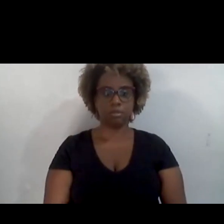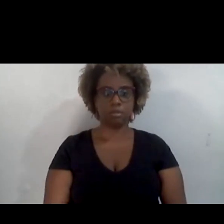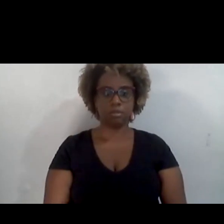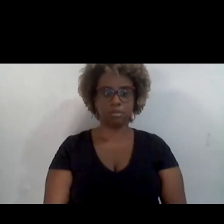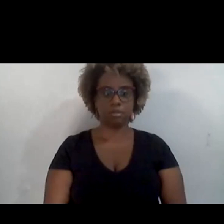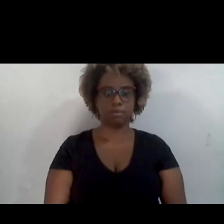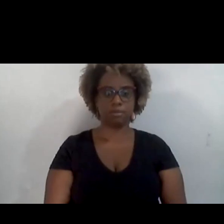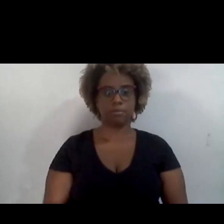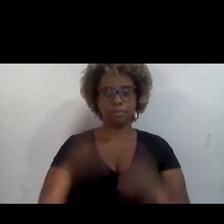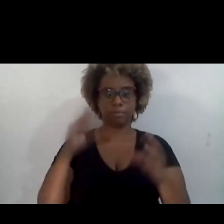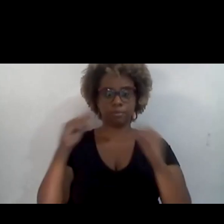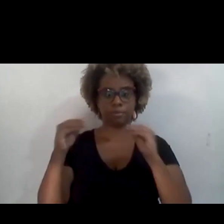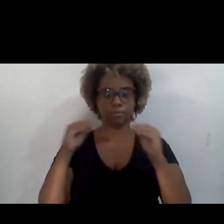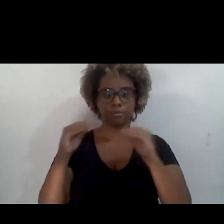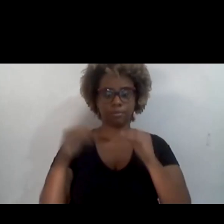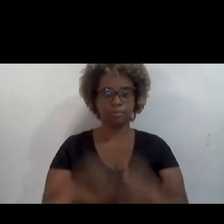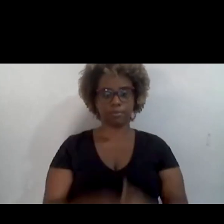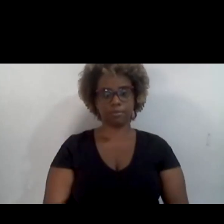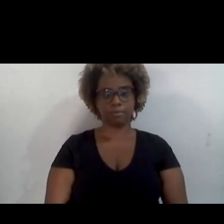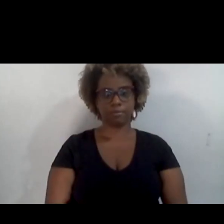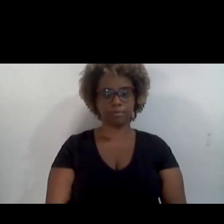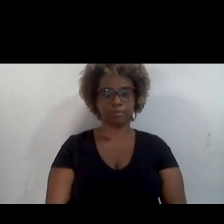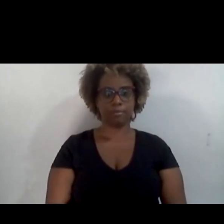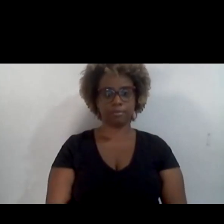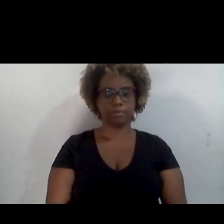Pronto, será que é meu celular? Não, né?